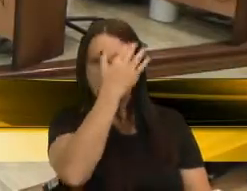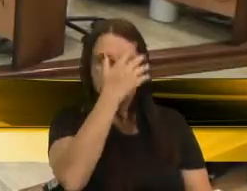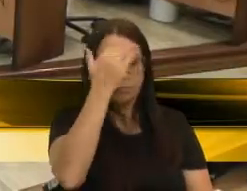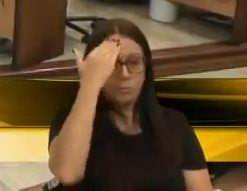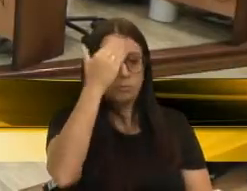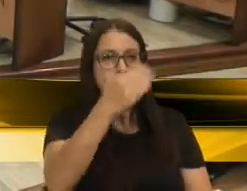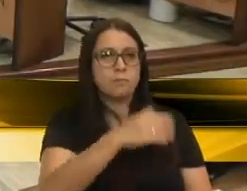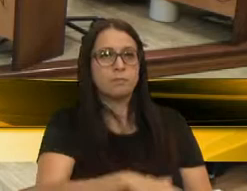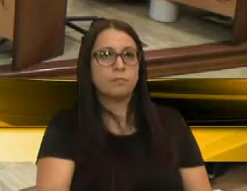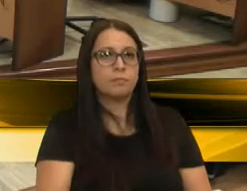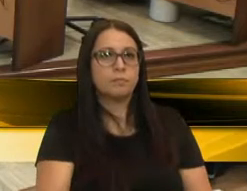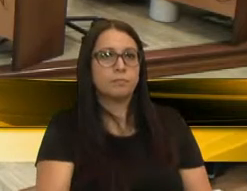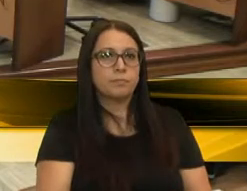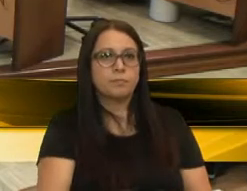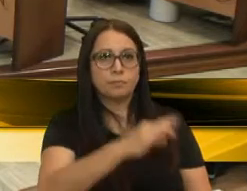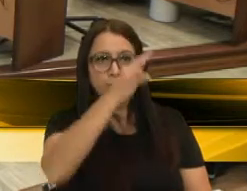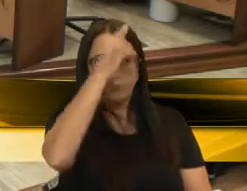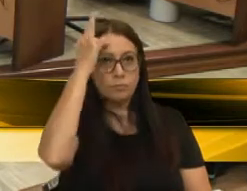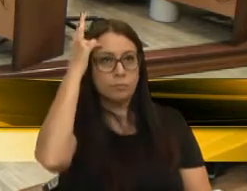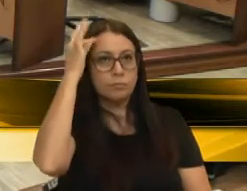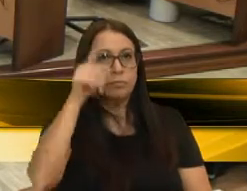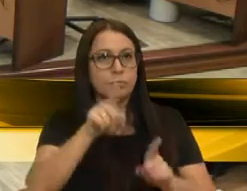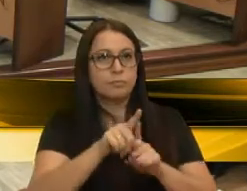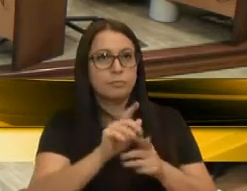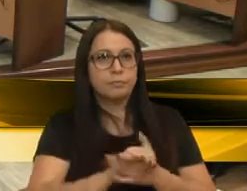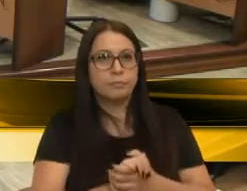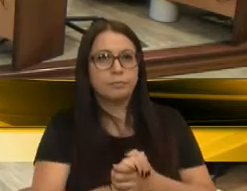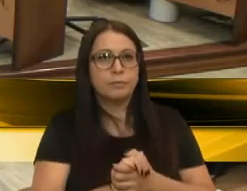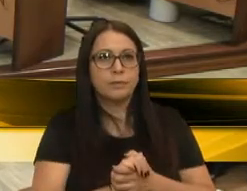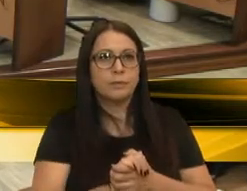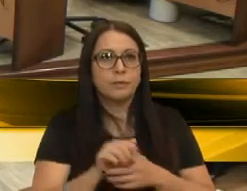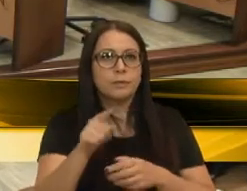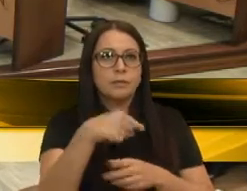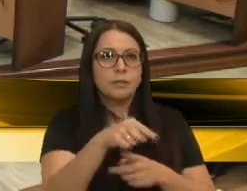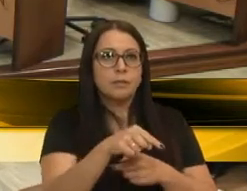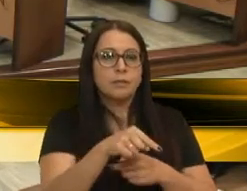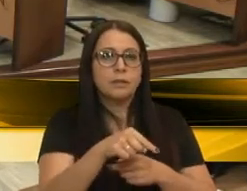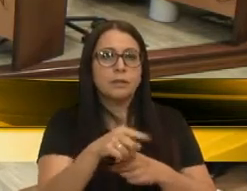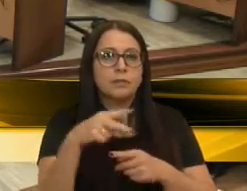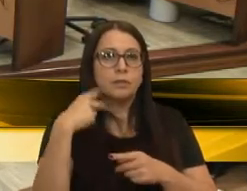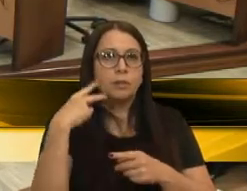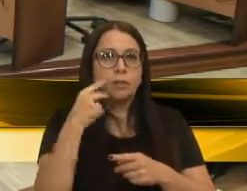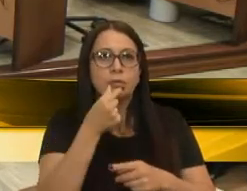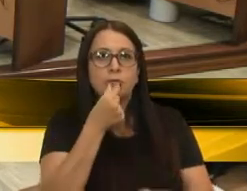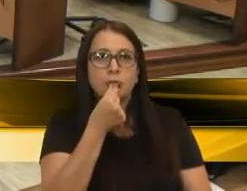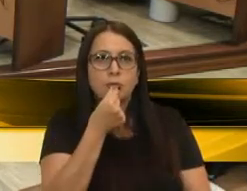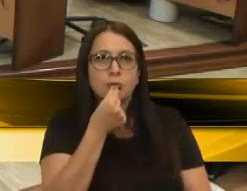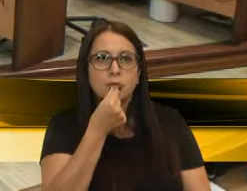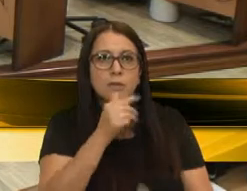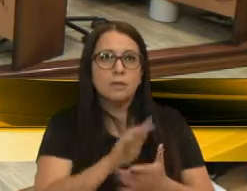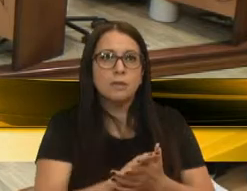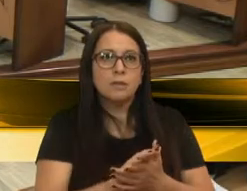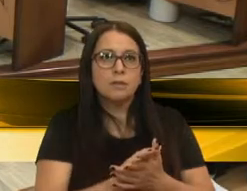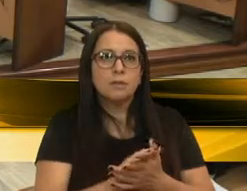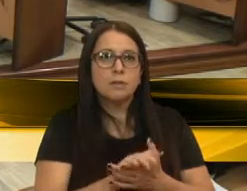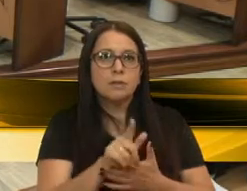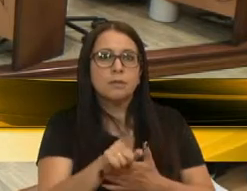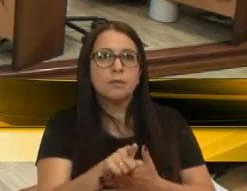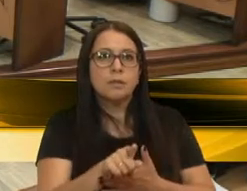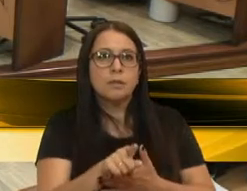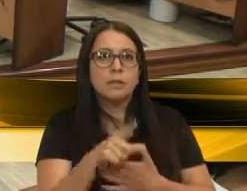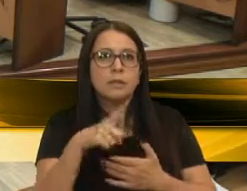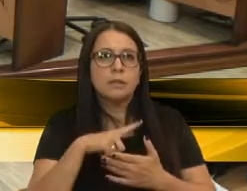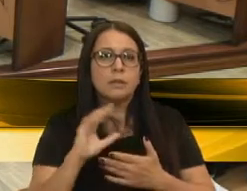Obrigado, vereador Toigo. E só complementar o que o vereador Rodrigo falou. O vereador Rodrigo, acho que tem